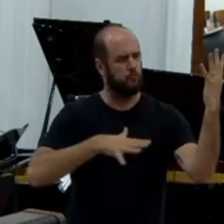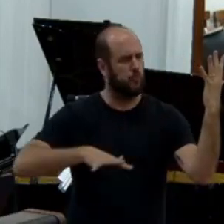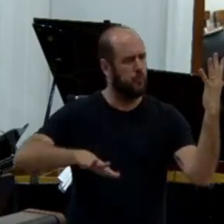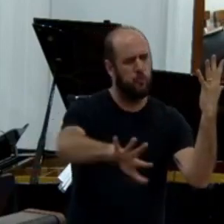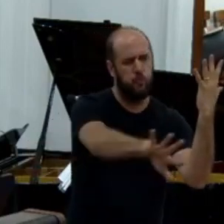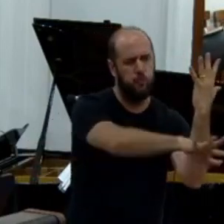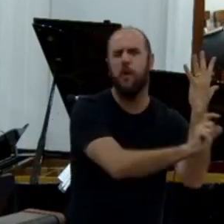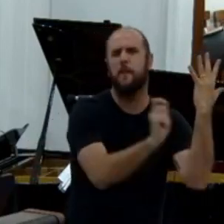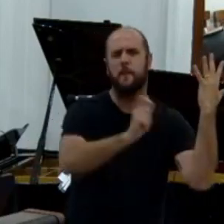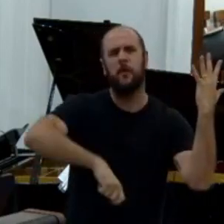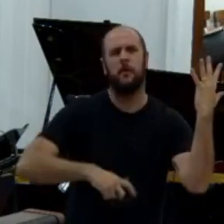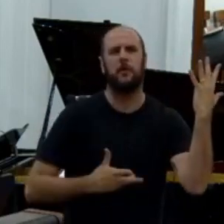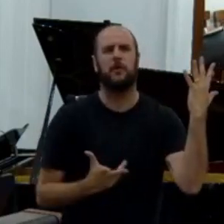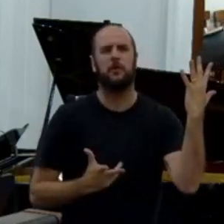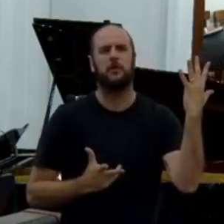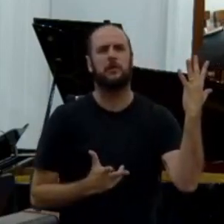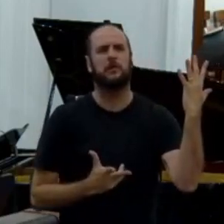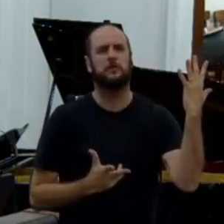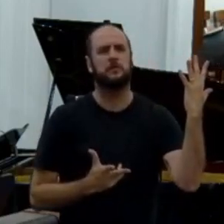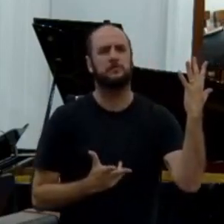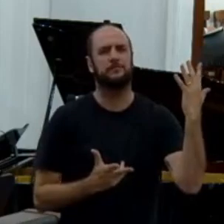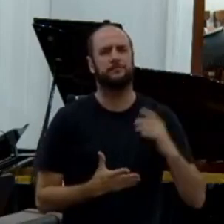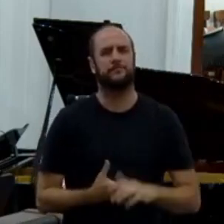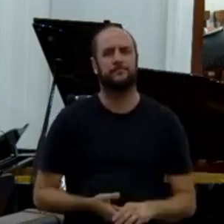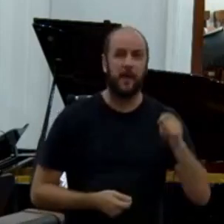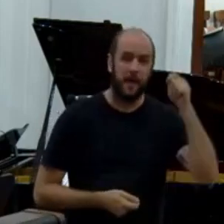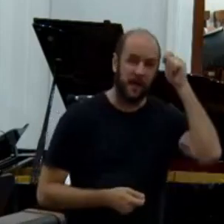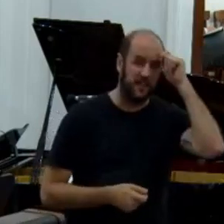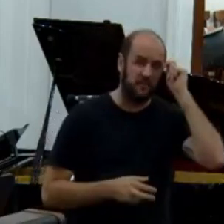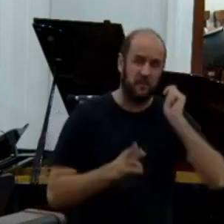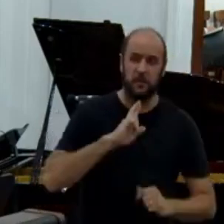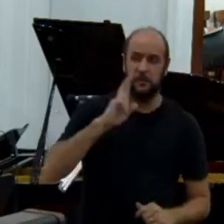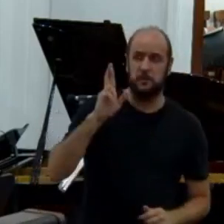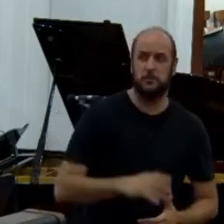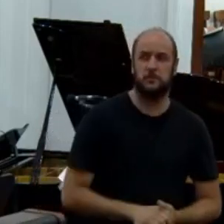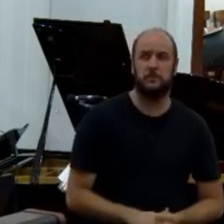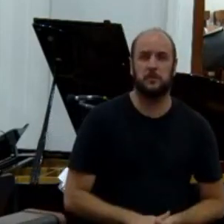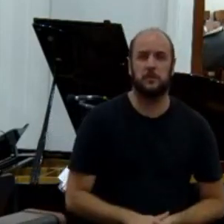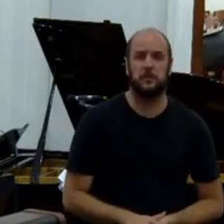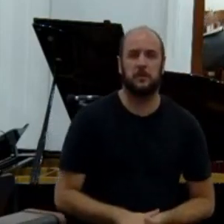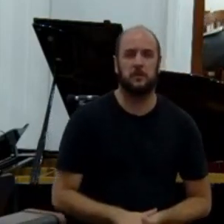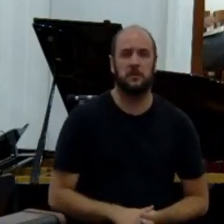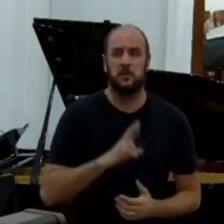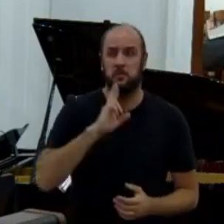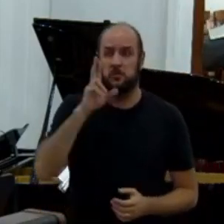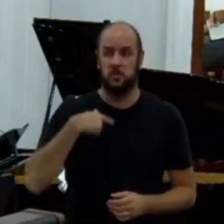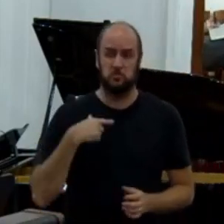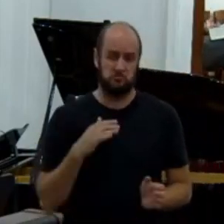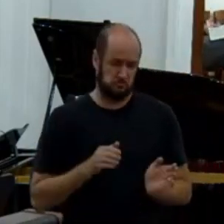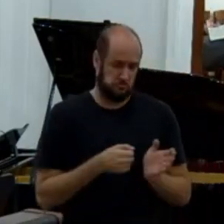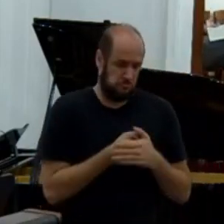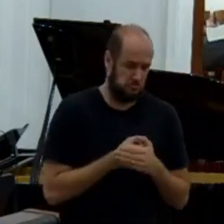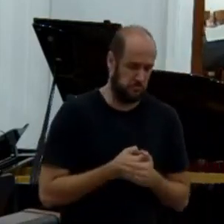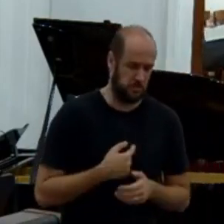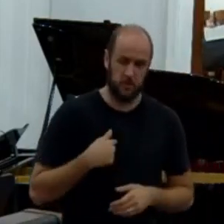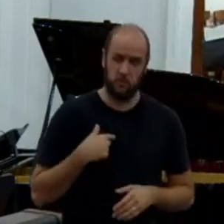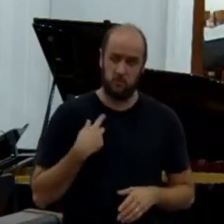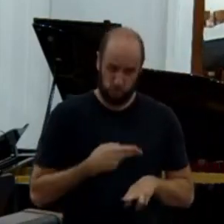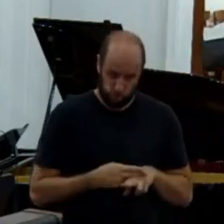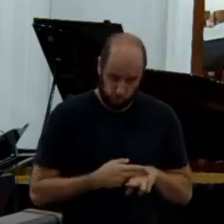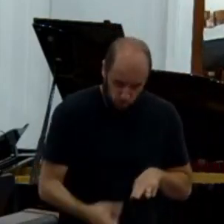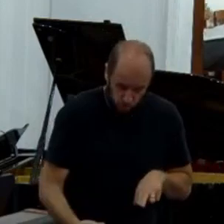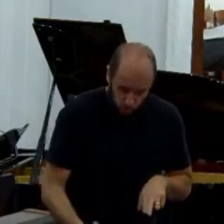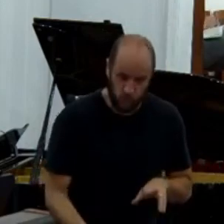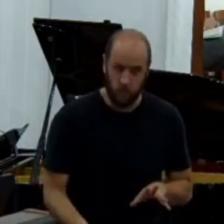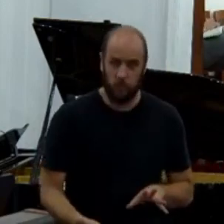Adão responde ao Senhor dizendo: porque eu te vi, eu me escondi, eu estava nu.